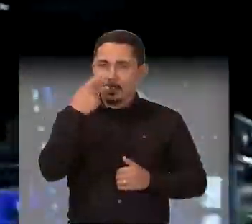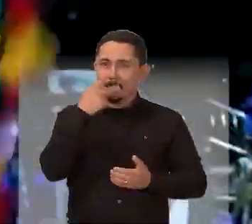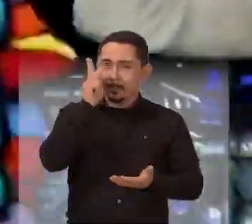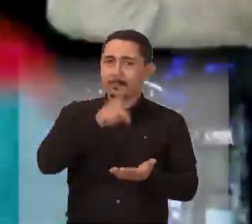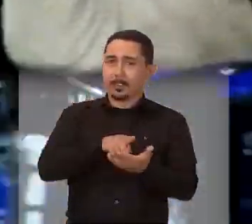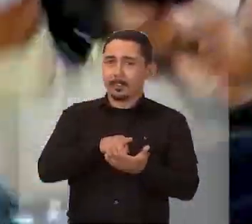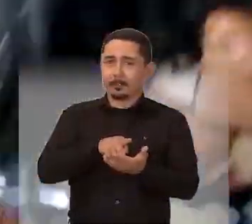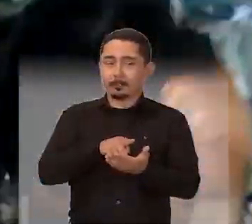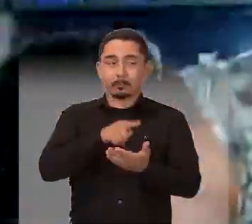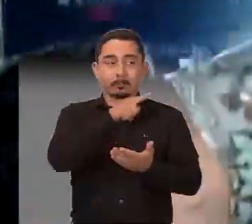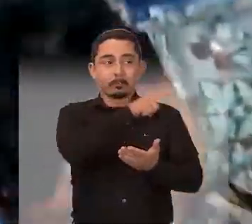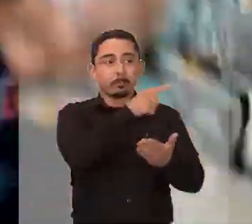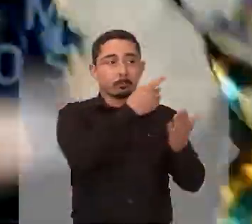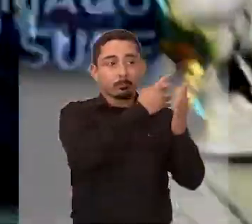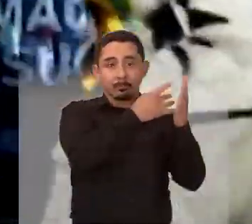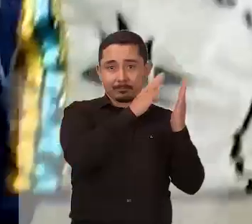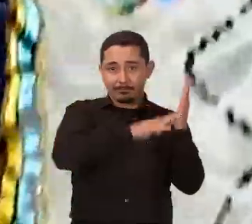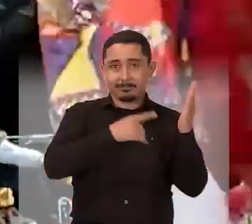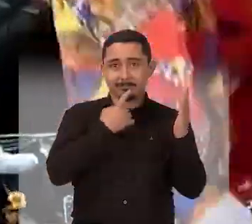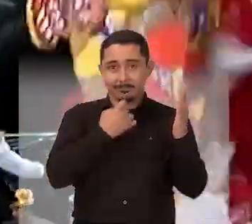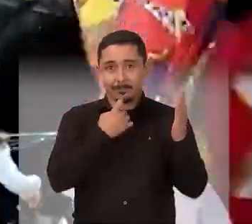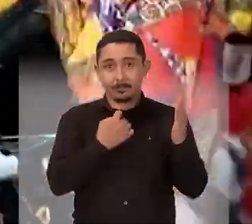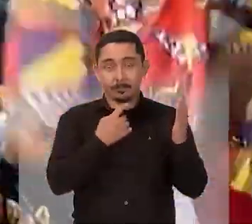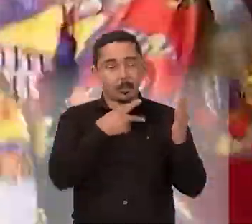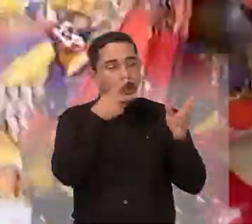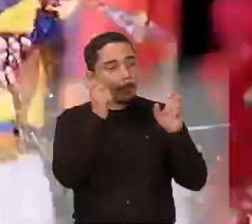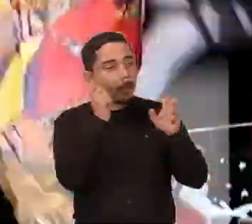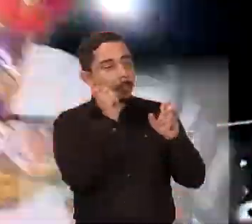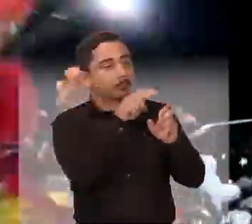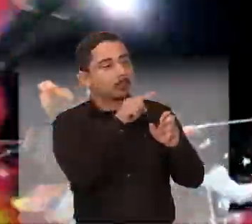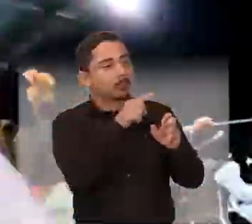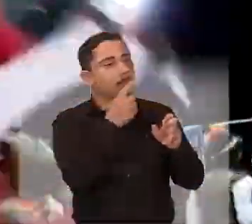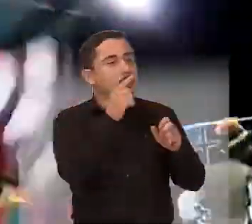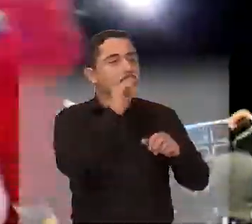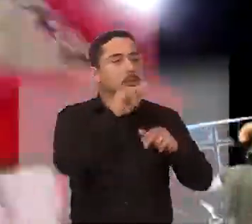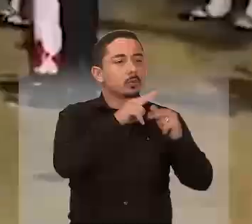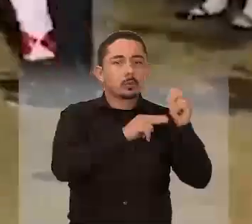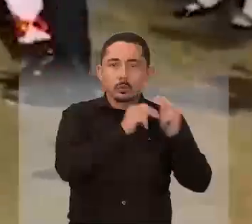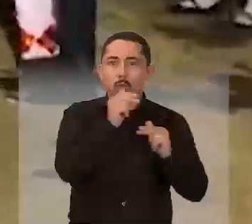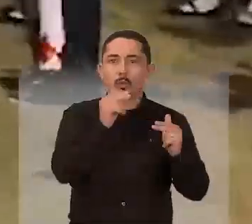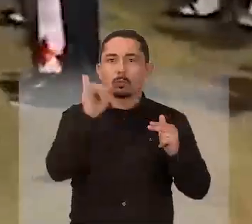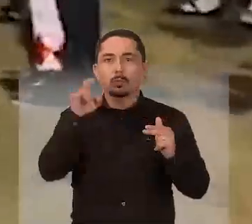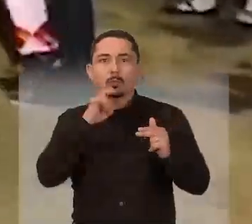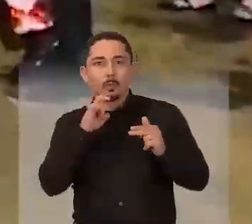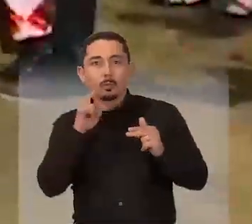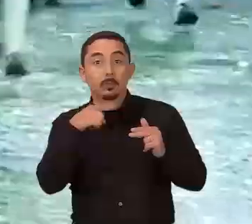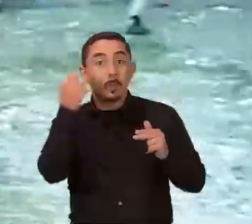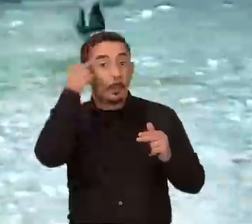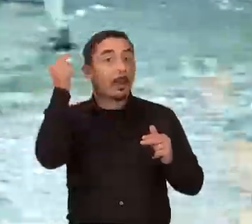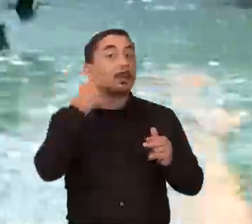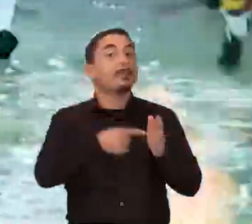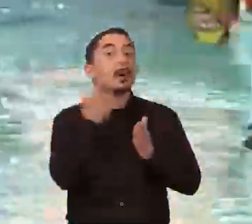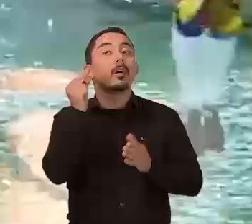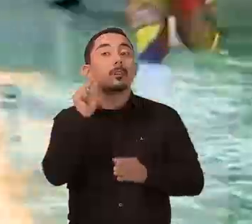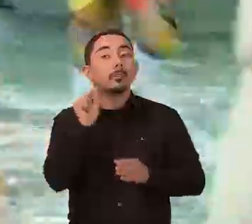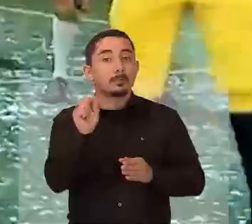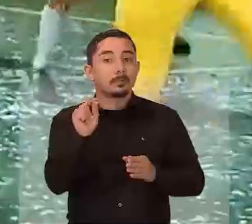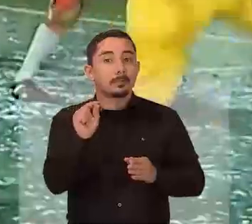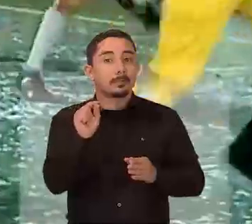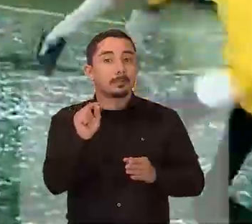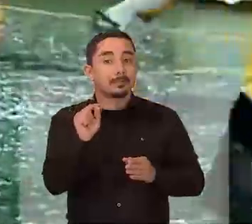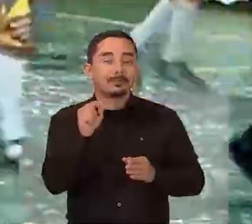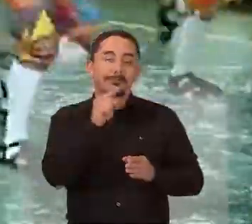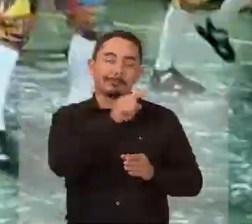Seja sincero, quando a gente olha o calendário e dá de cara com os meses de junho e julho, qual a primeira coisa que vem à